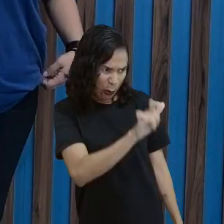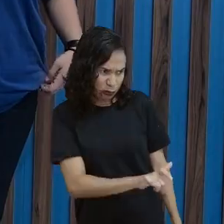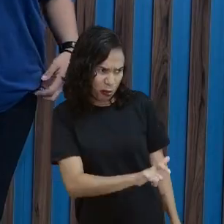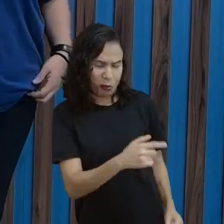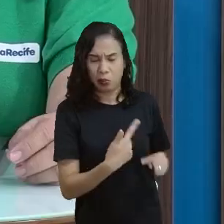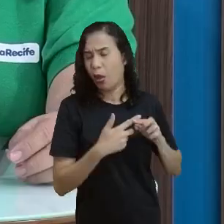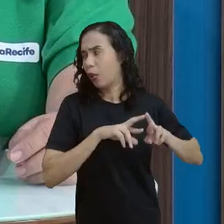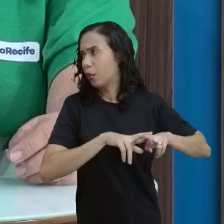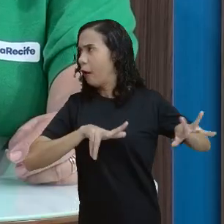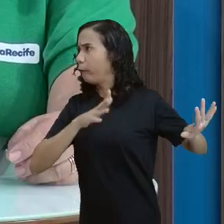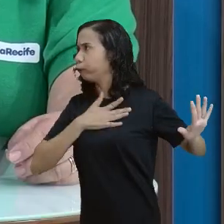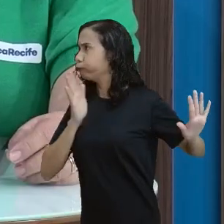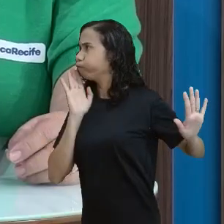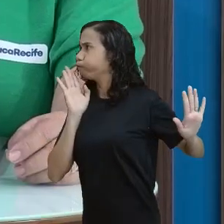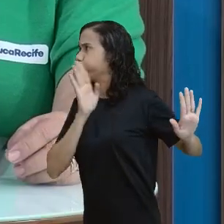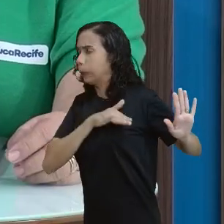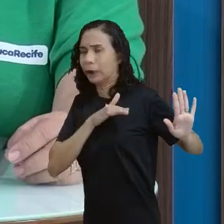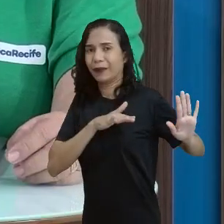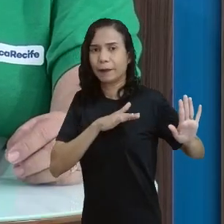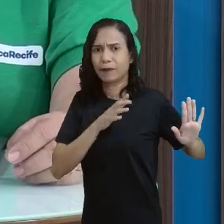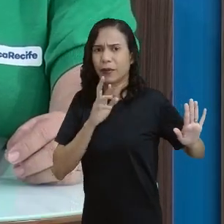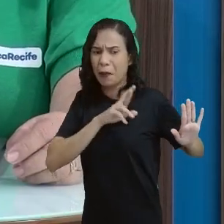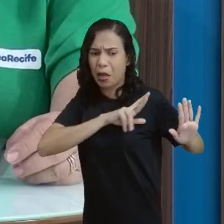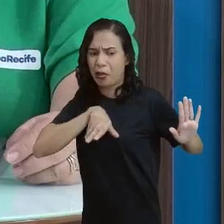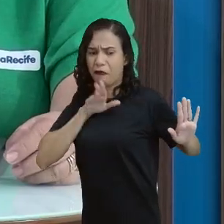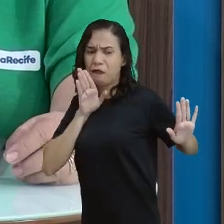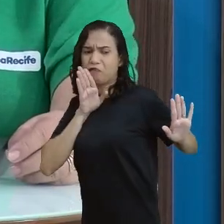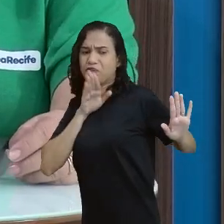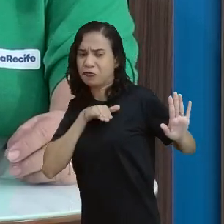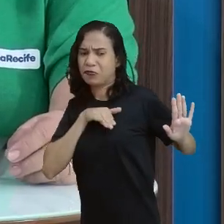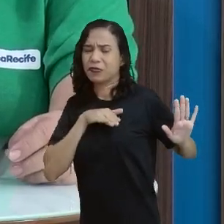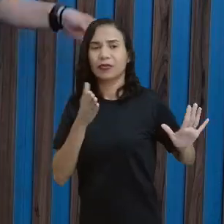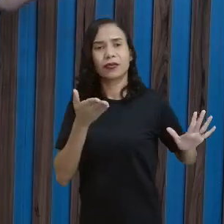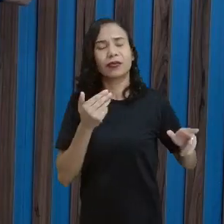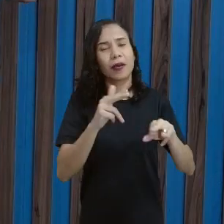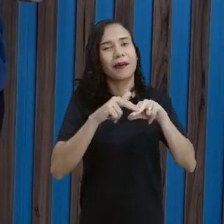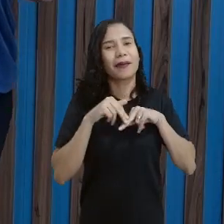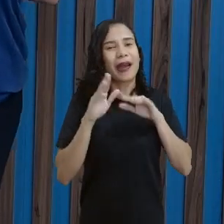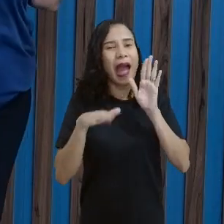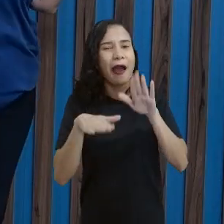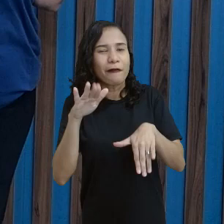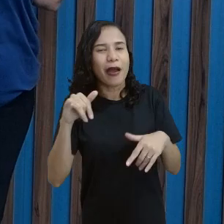ver comigo. Será que isso nada a ver comigo, né? Porque às vezes tem